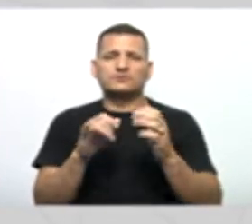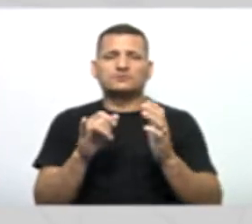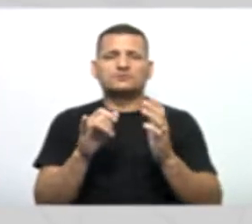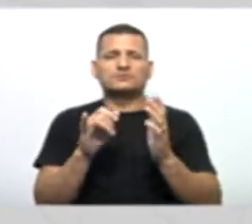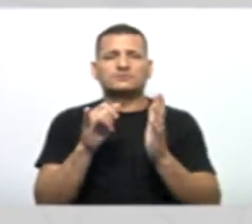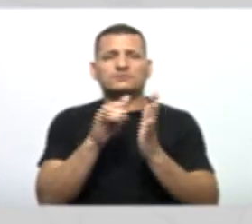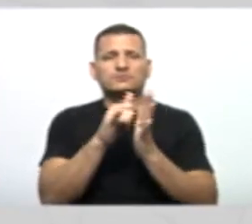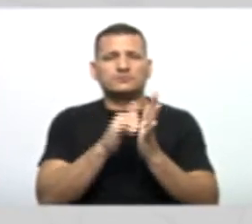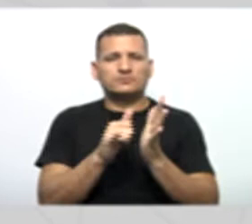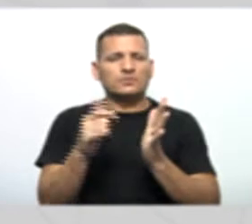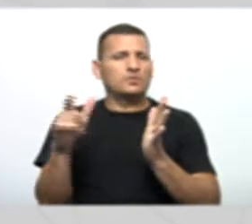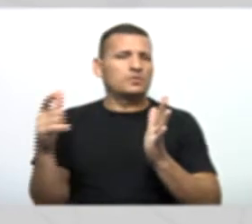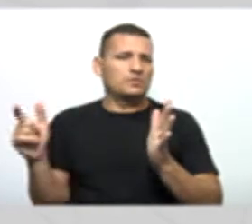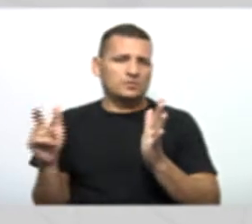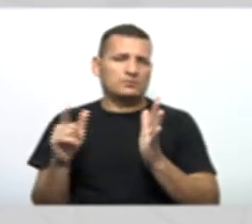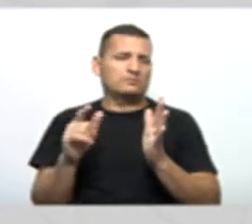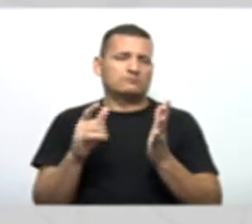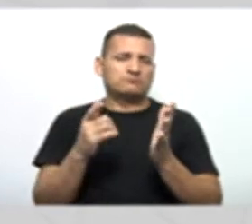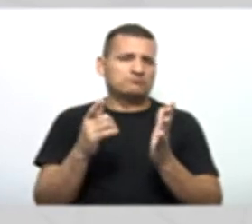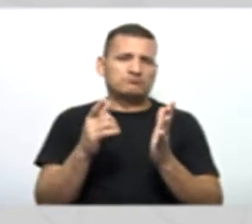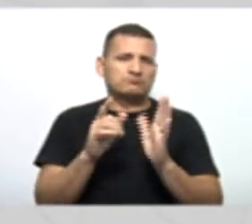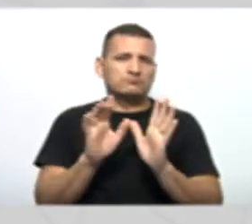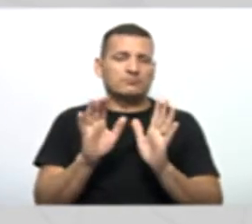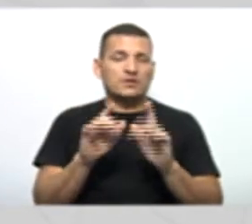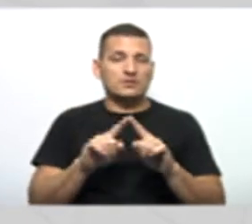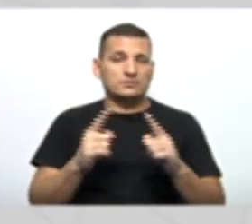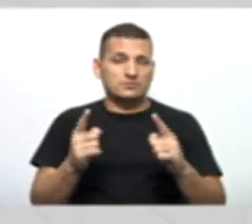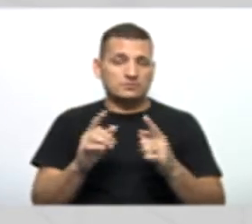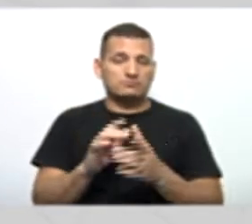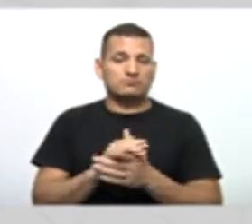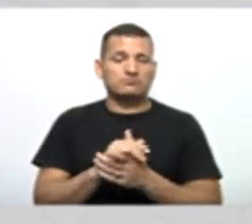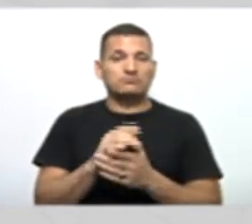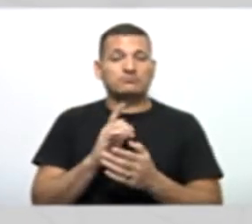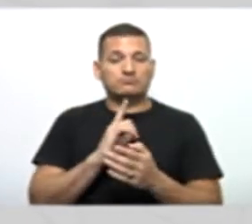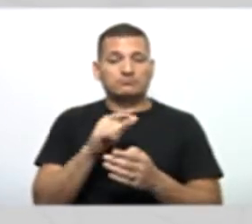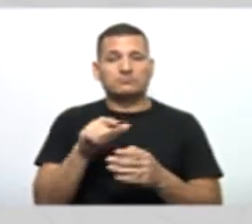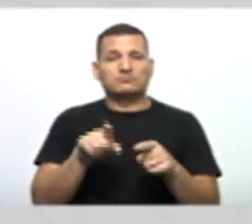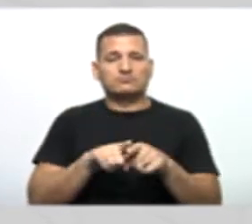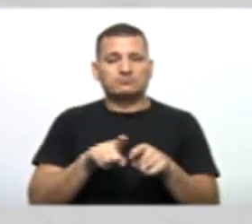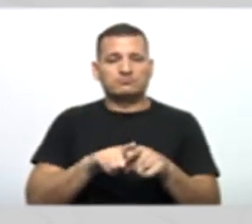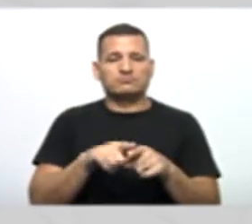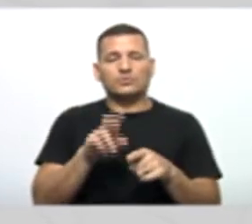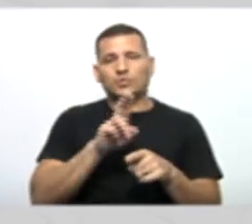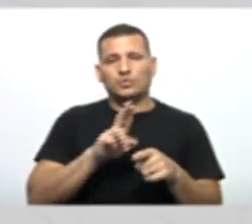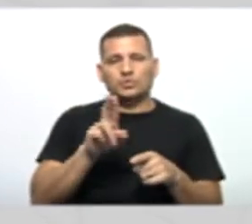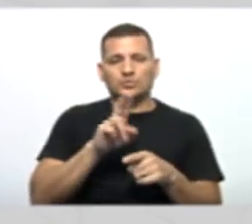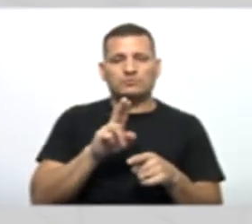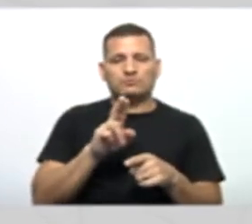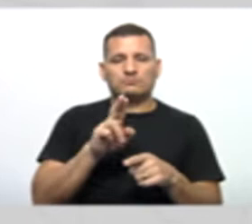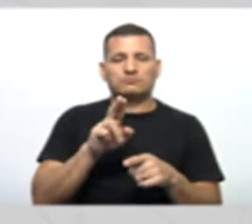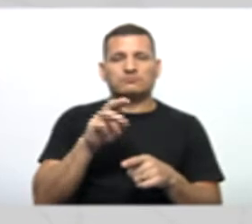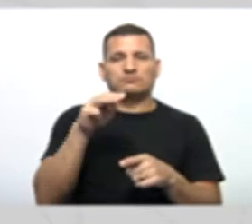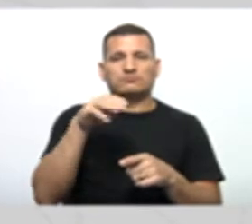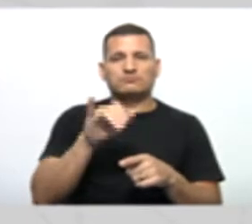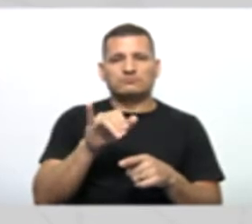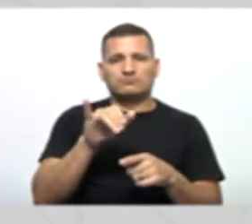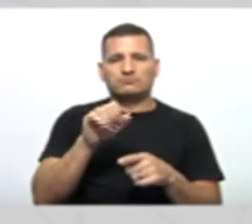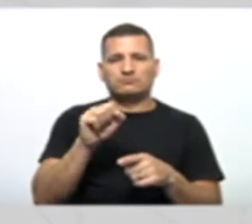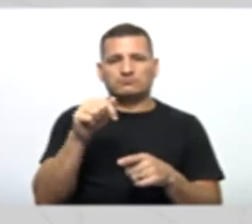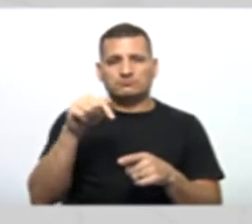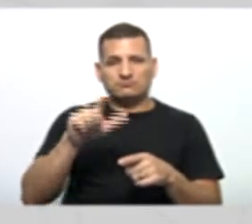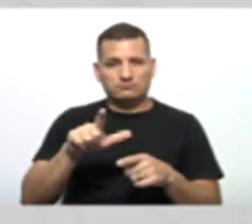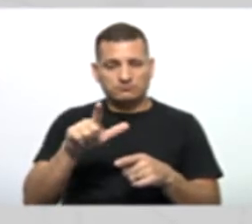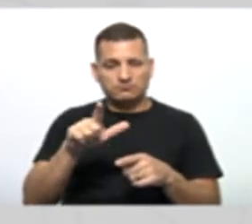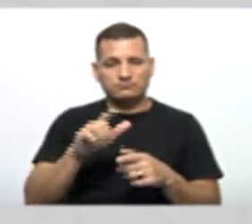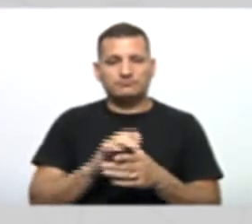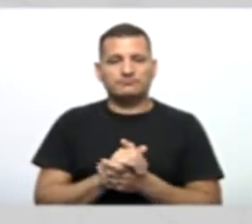consiga fazer a instalação de forma correta. E lá também tem o utilitário MySQL Workbench. Existe uma outra facilidade,